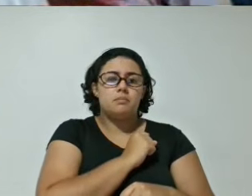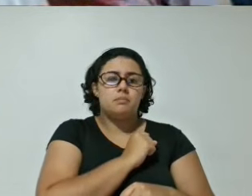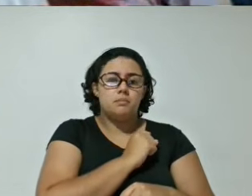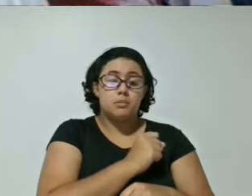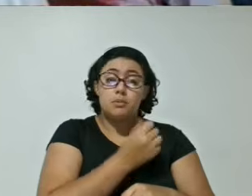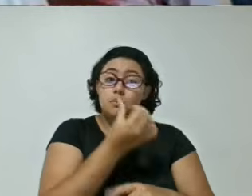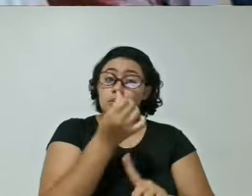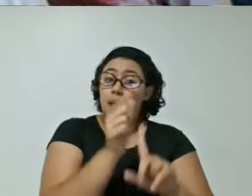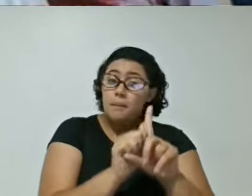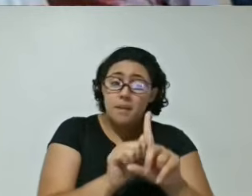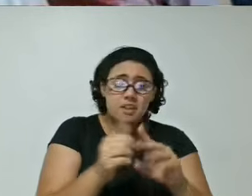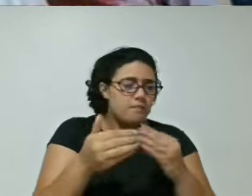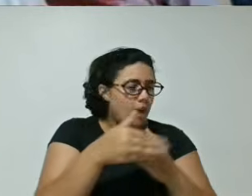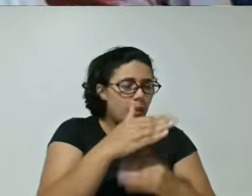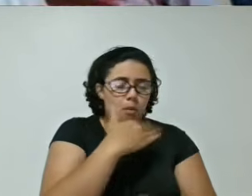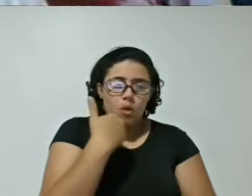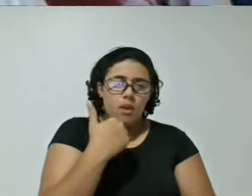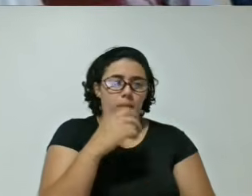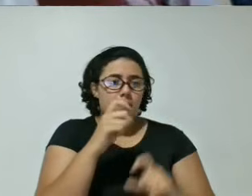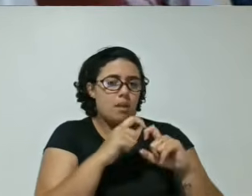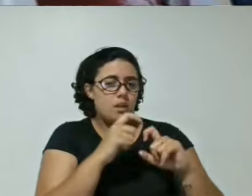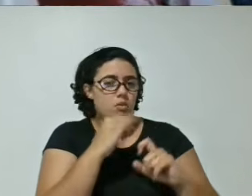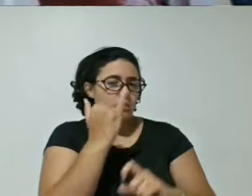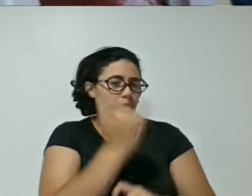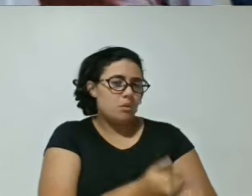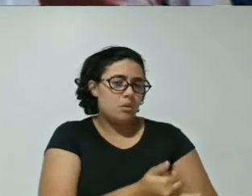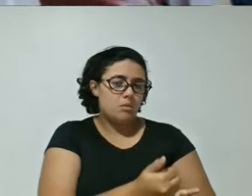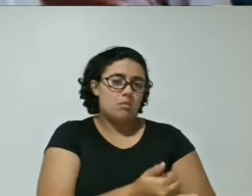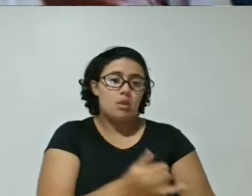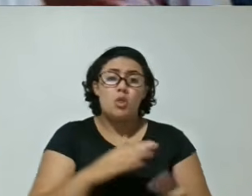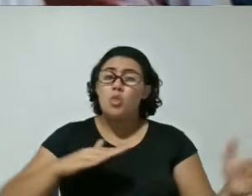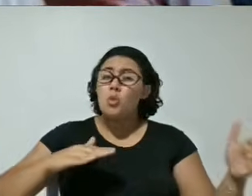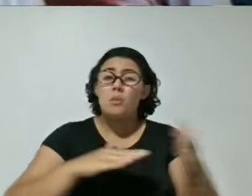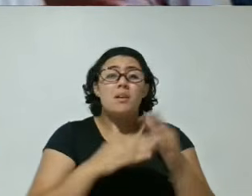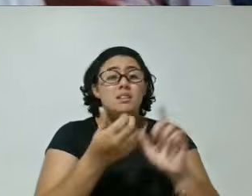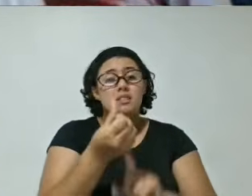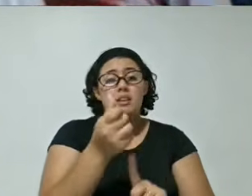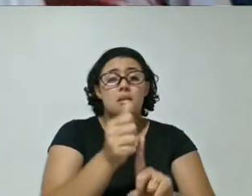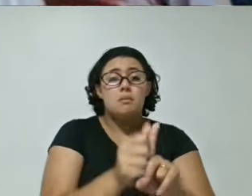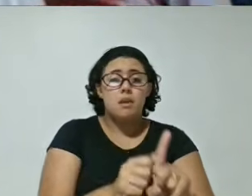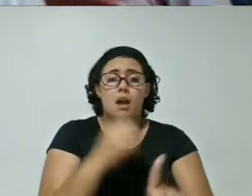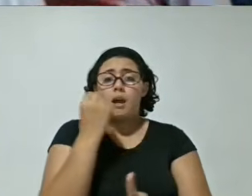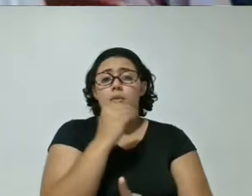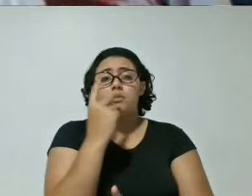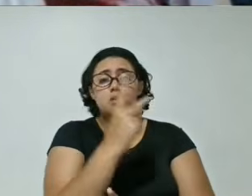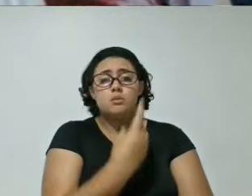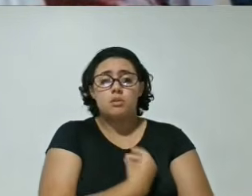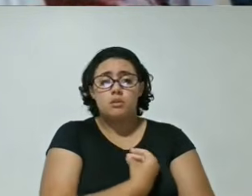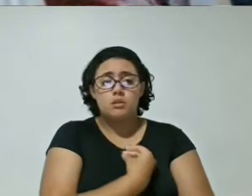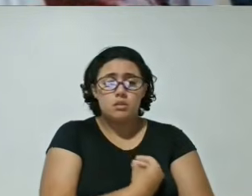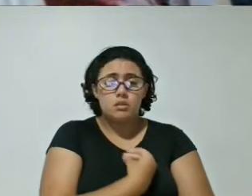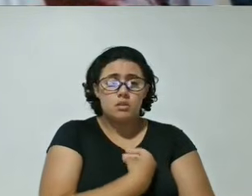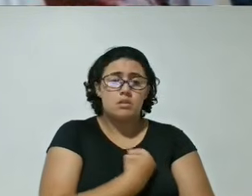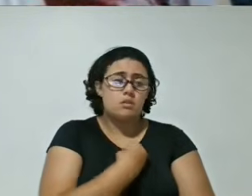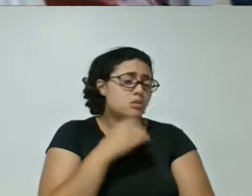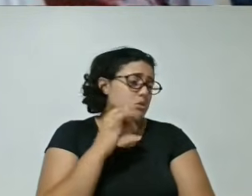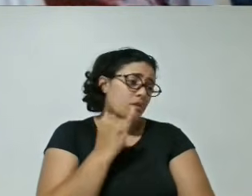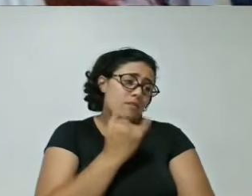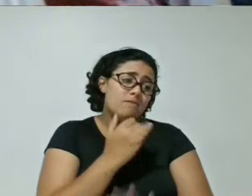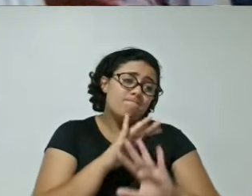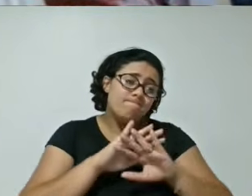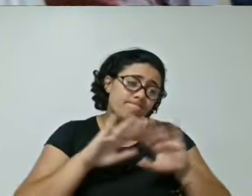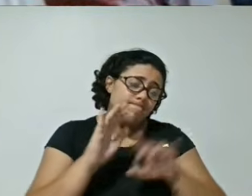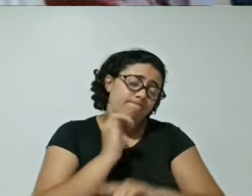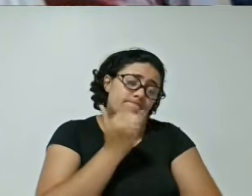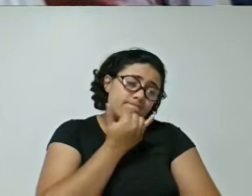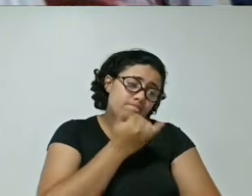morrer, você vai durar, eu vou te dar no máximo 6 meses de vida, então aproveita a sua vida, é o que eu posso te dizer é isso, seu coração não vai